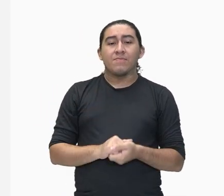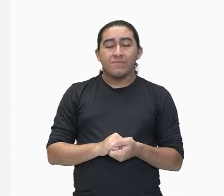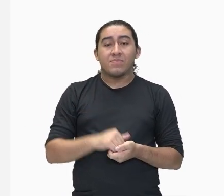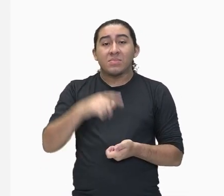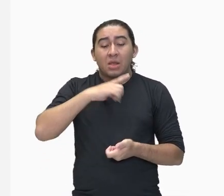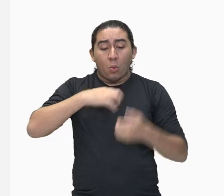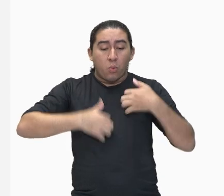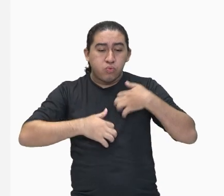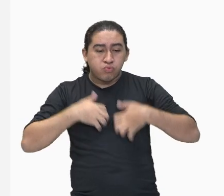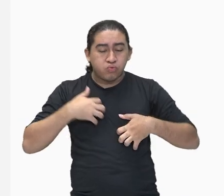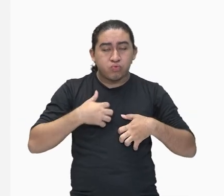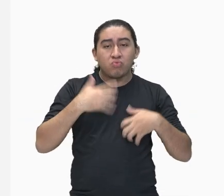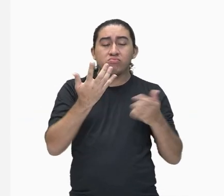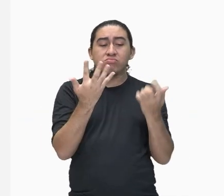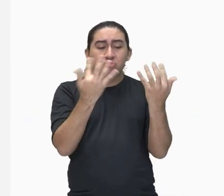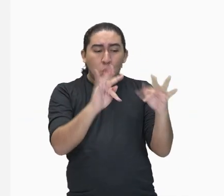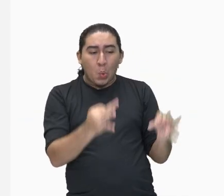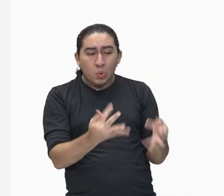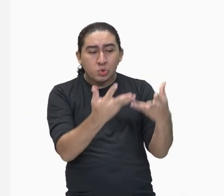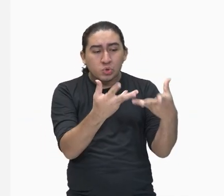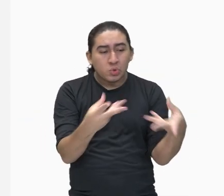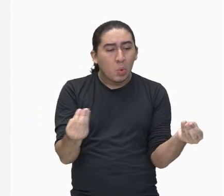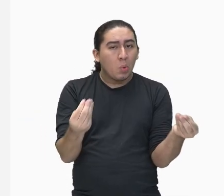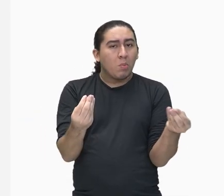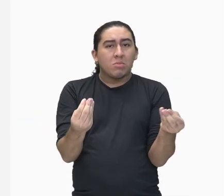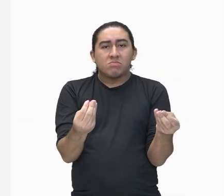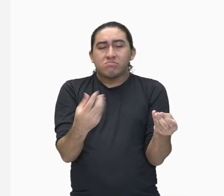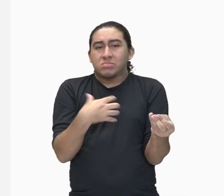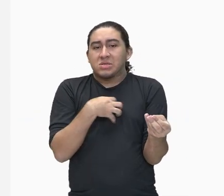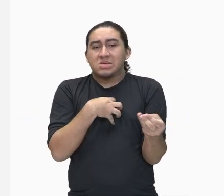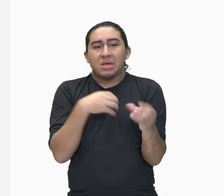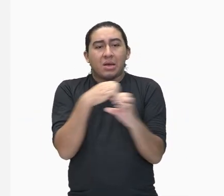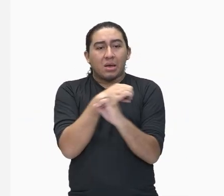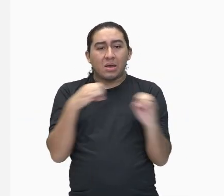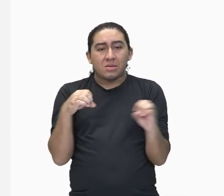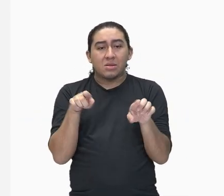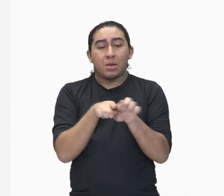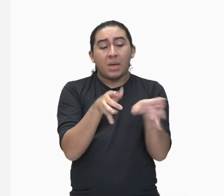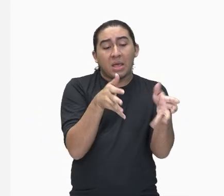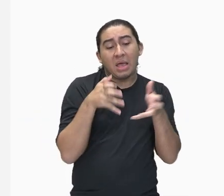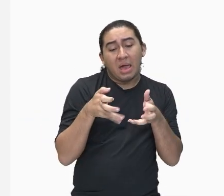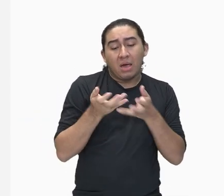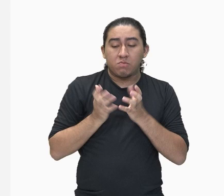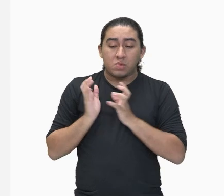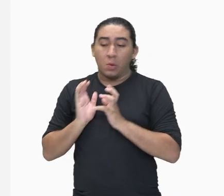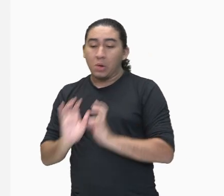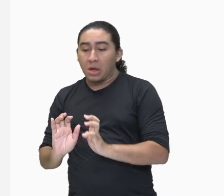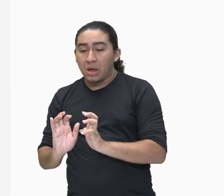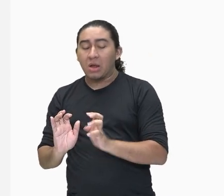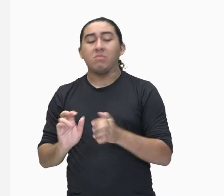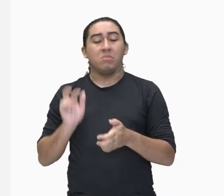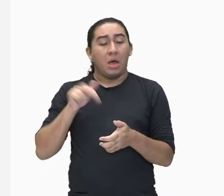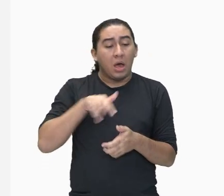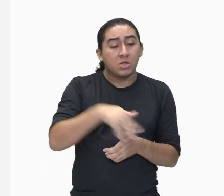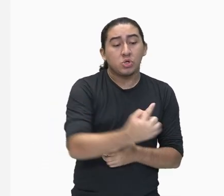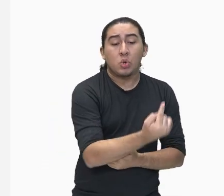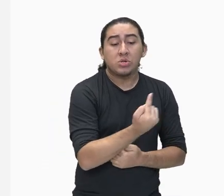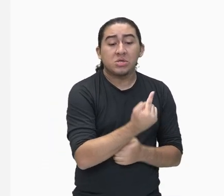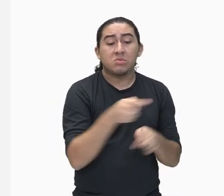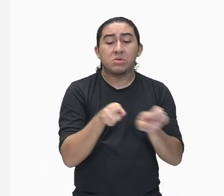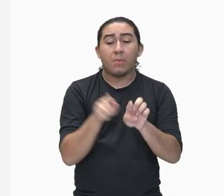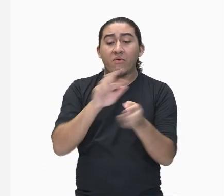desatina sem doer. É um não querer mais que bem querer. É um andar solitário entre a